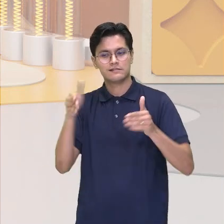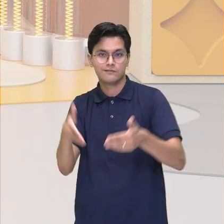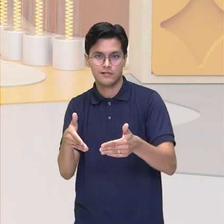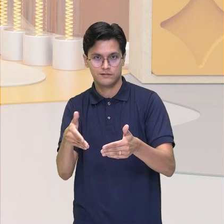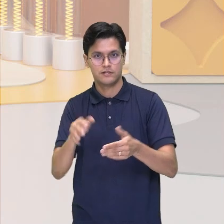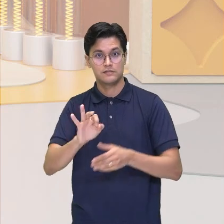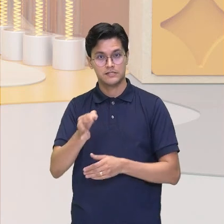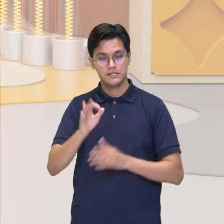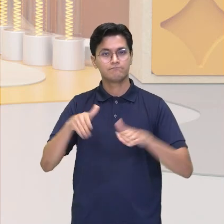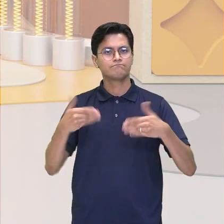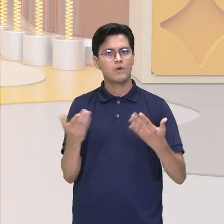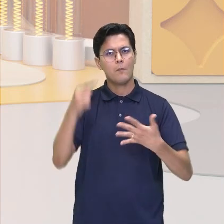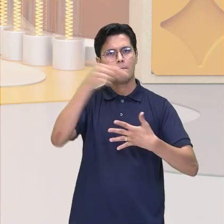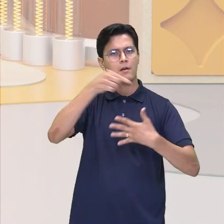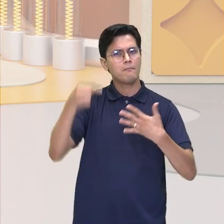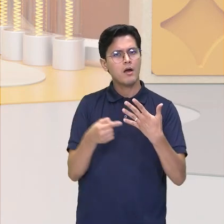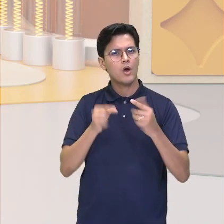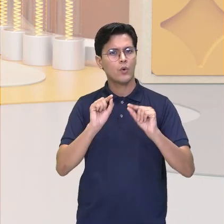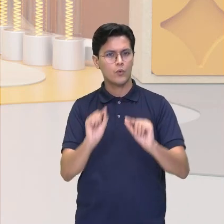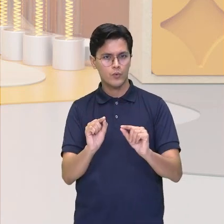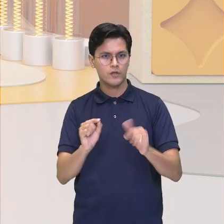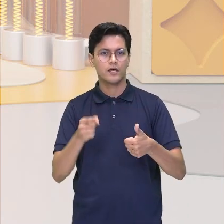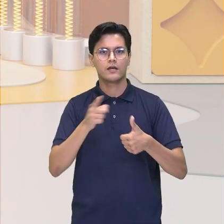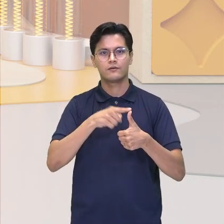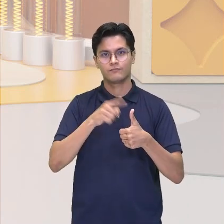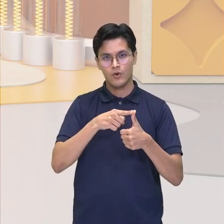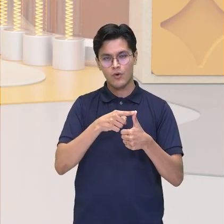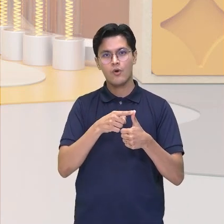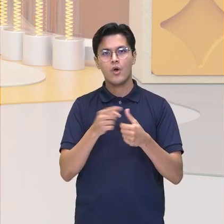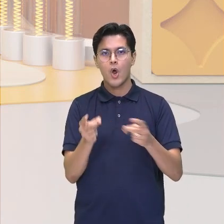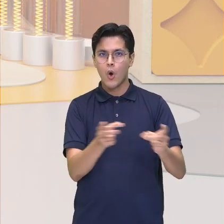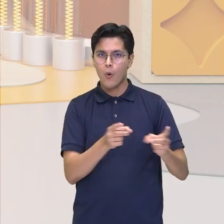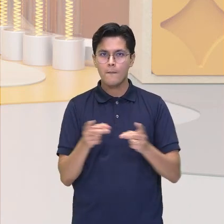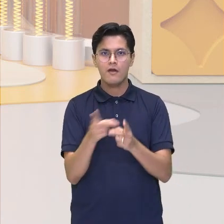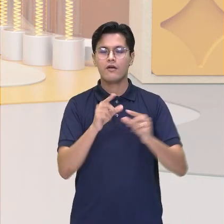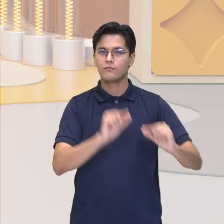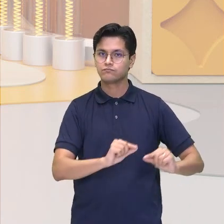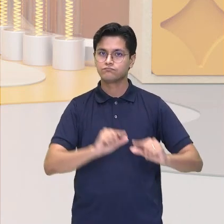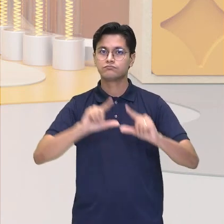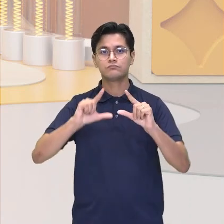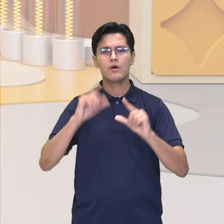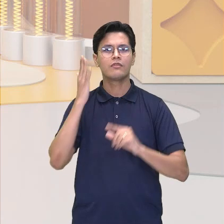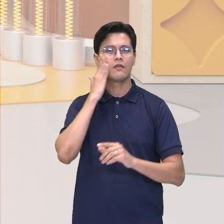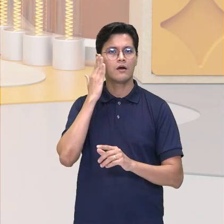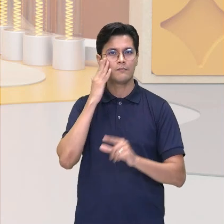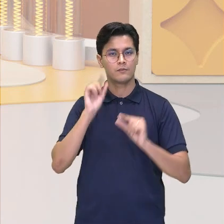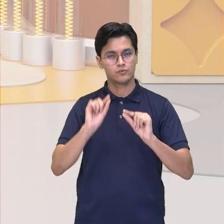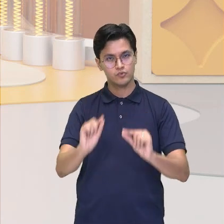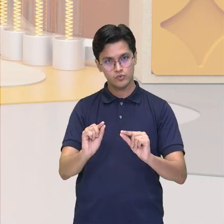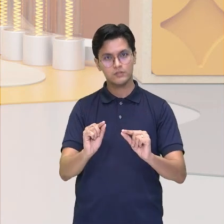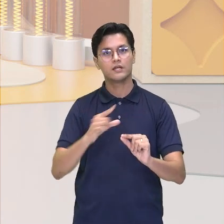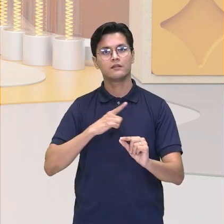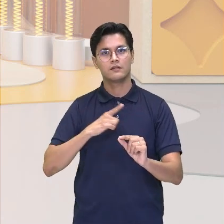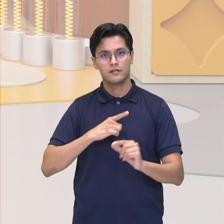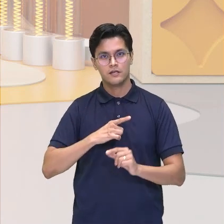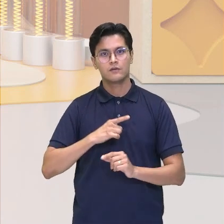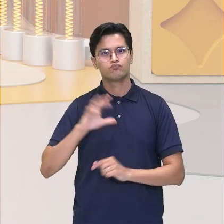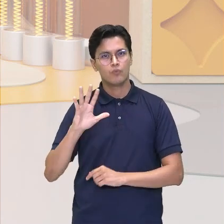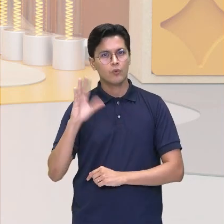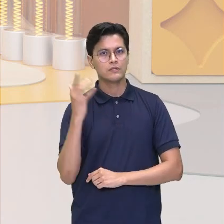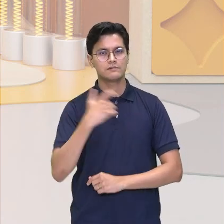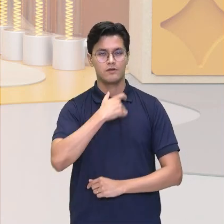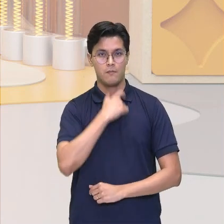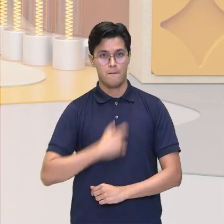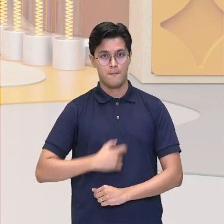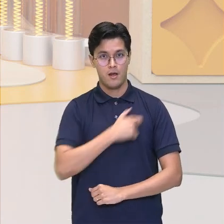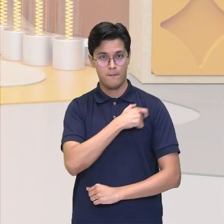esses elementos são o aumento do comércio. Como a gente já sabe, né, a partir ali das cruzadas, sobretudo, vai